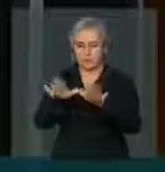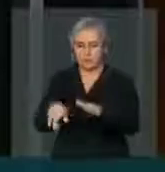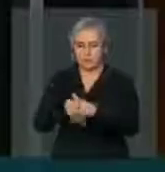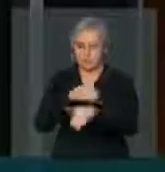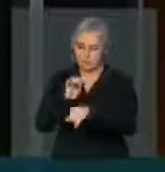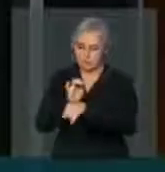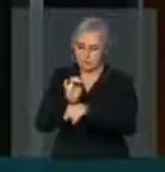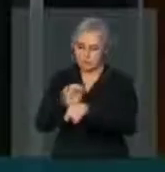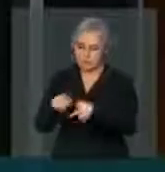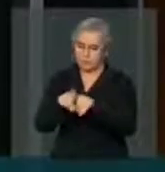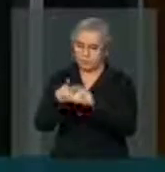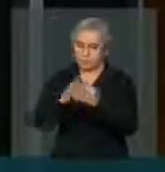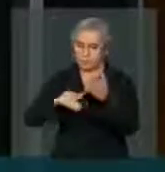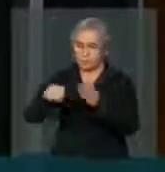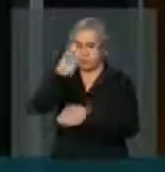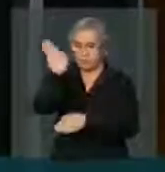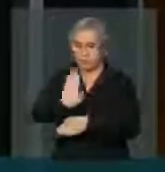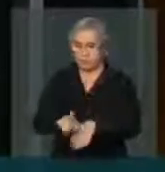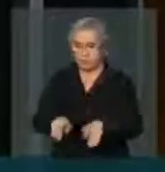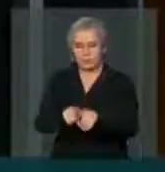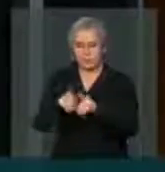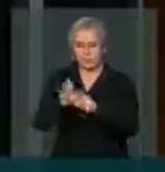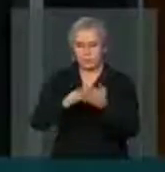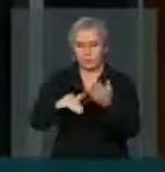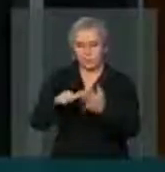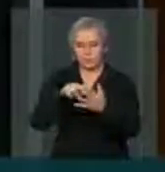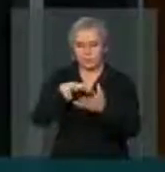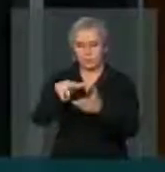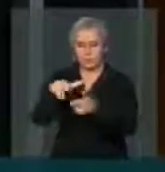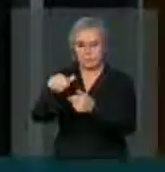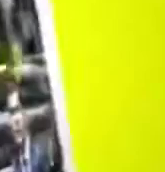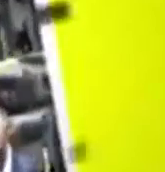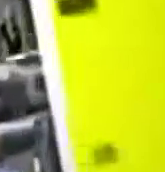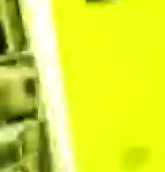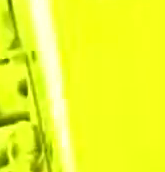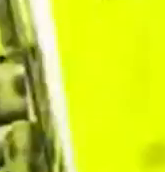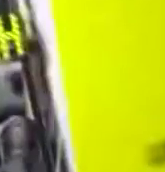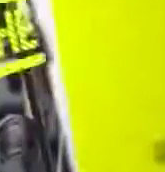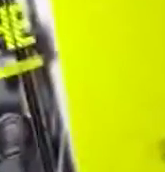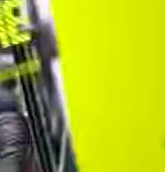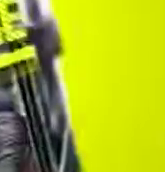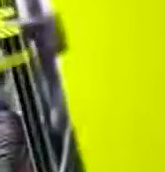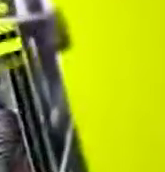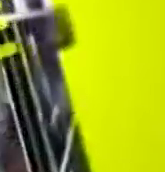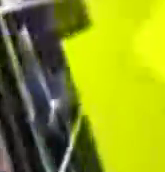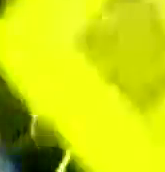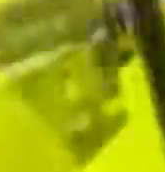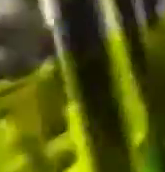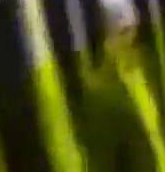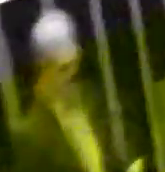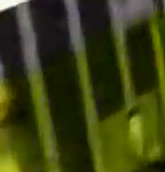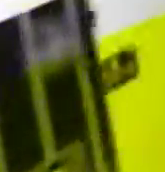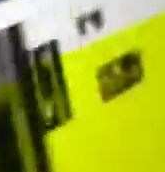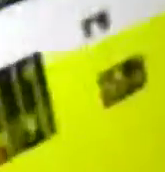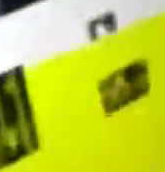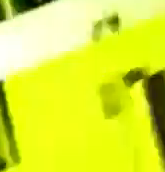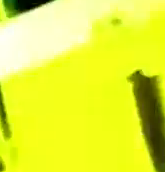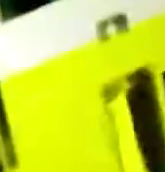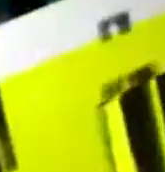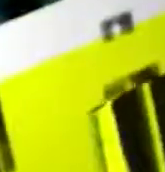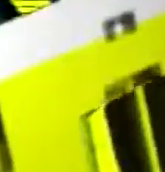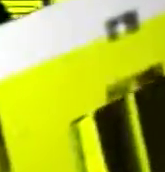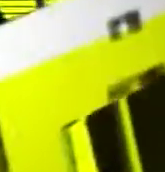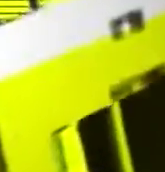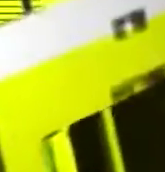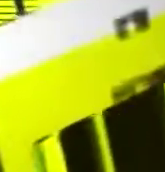meu estado, mas para o Brasil e para o mundo. Muito obrigado, senhor presidente. Com a palavra, deputado. Que não que sejam menos importantes.